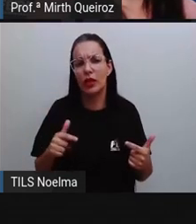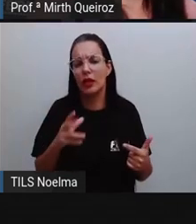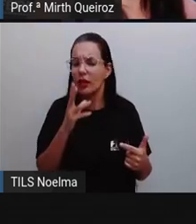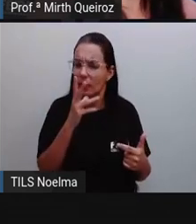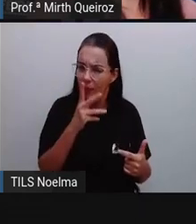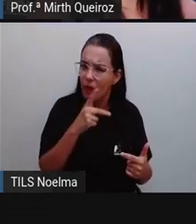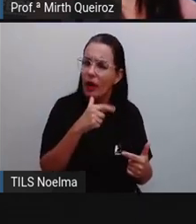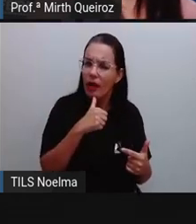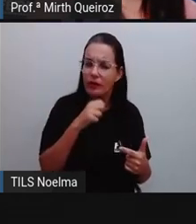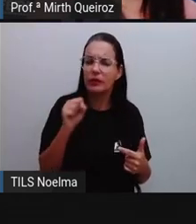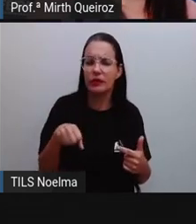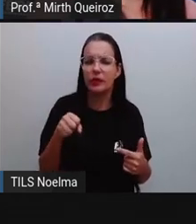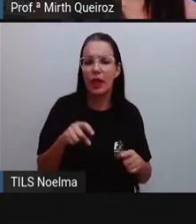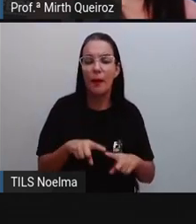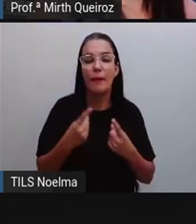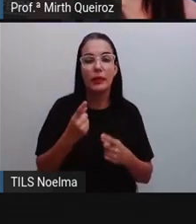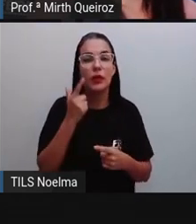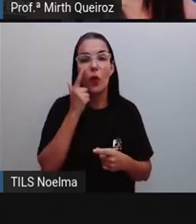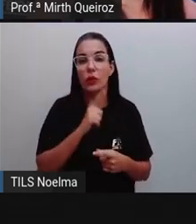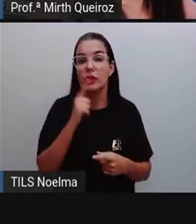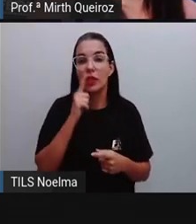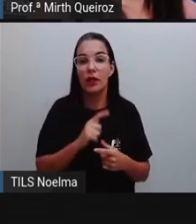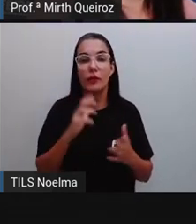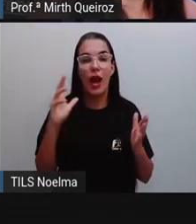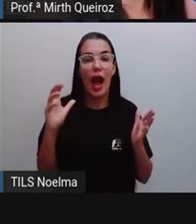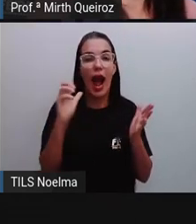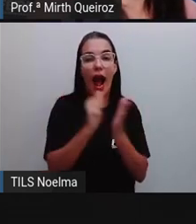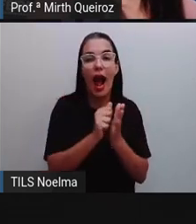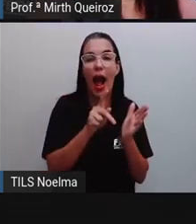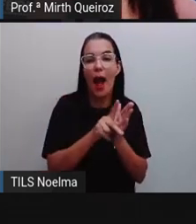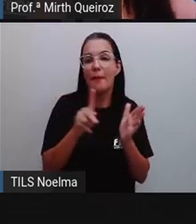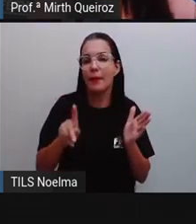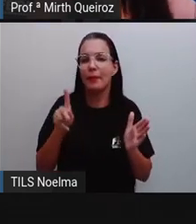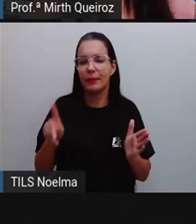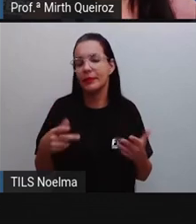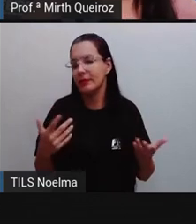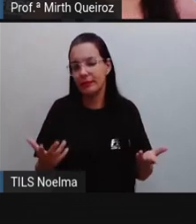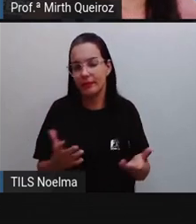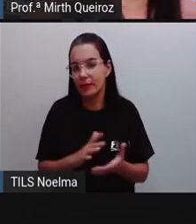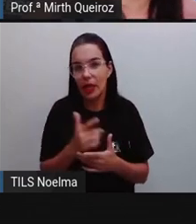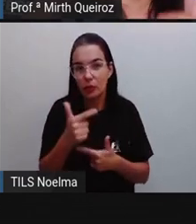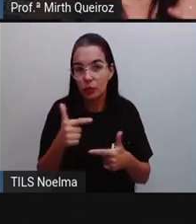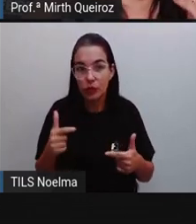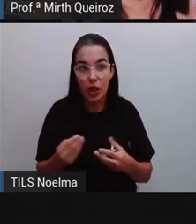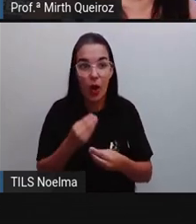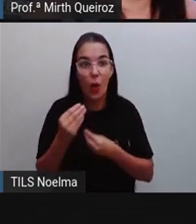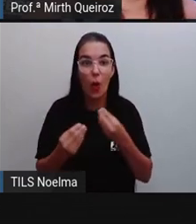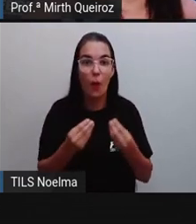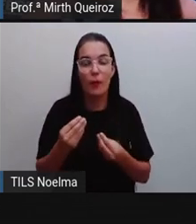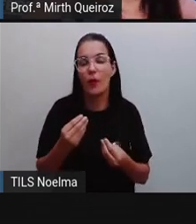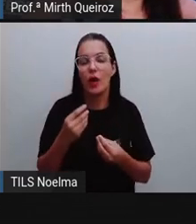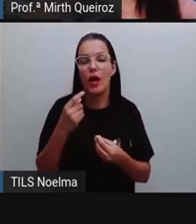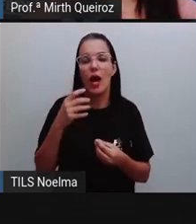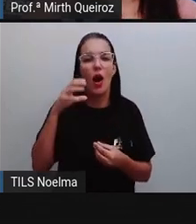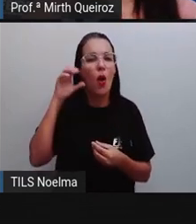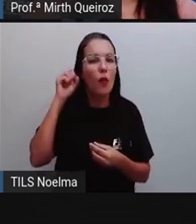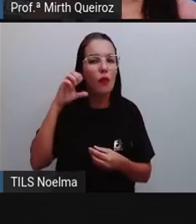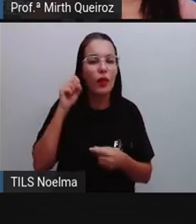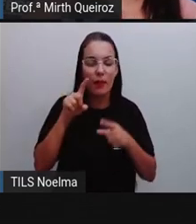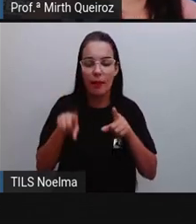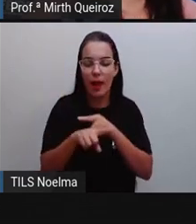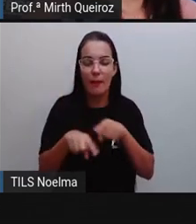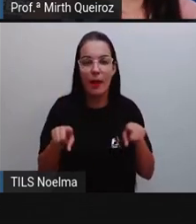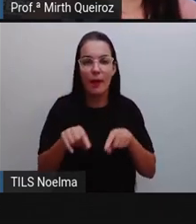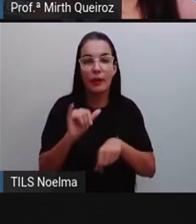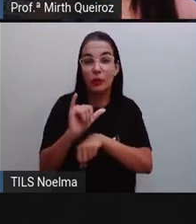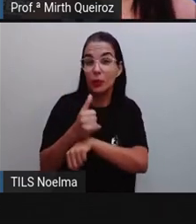músicas, a gente não conseguia através de aplicativo, né? Como Spotify, ou então ouvir através do